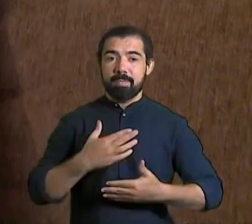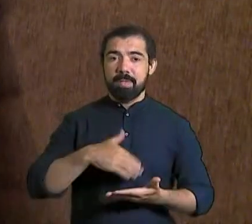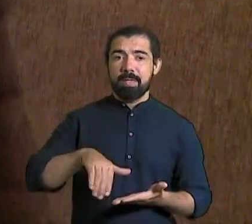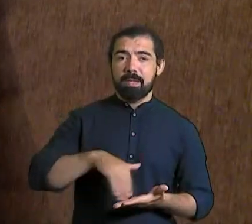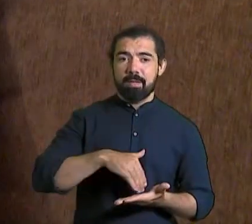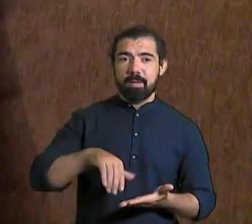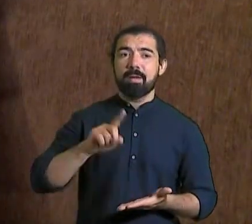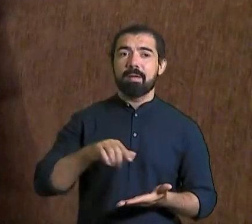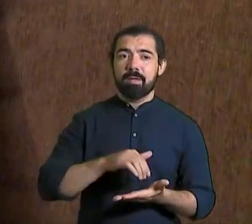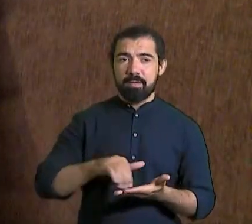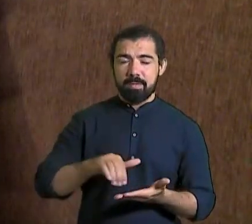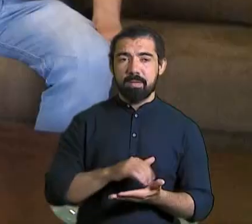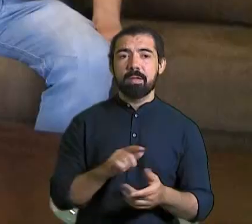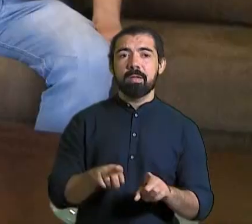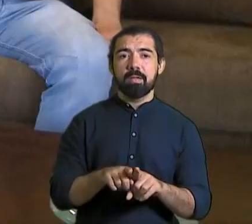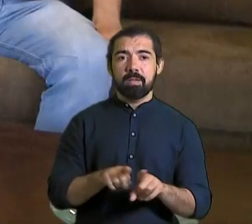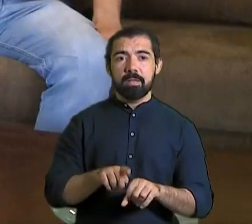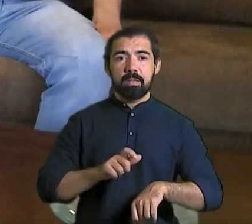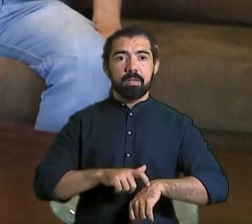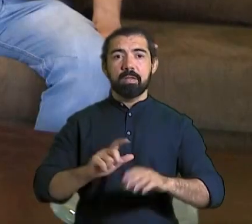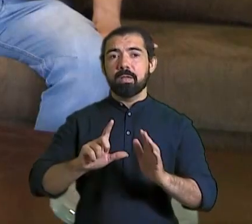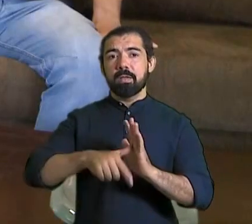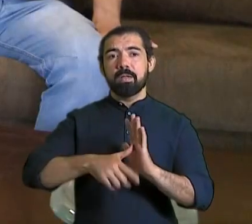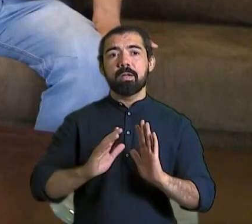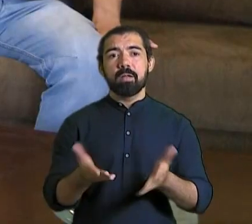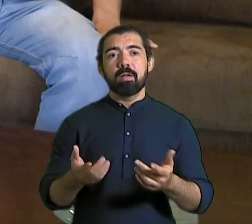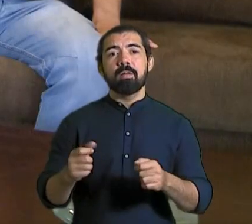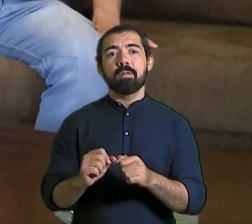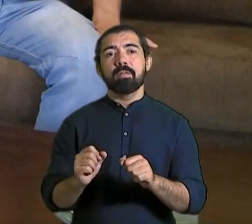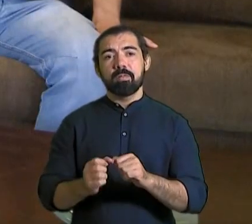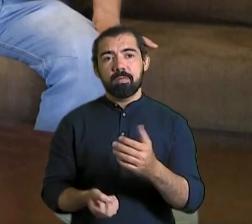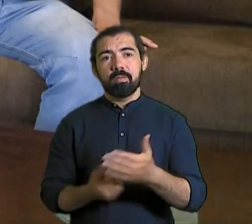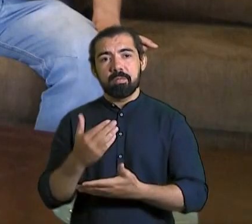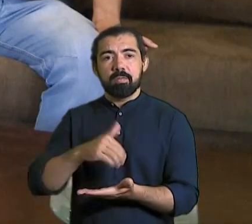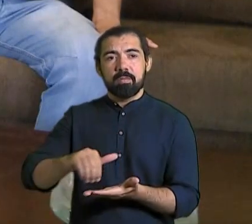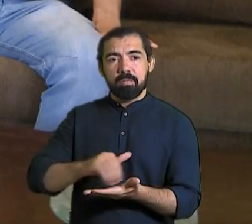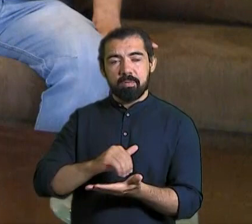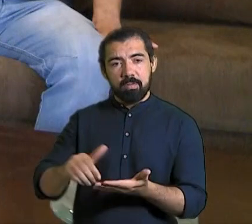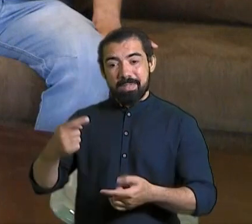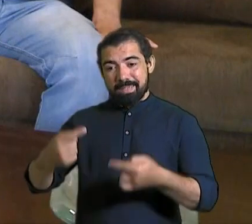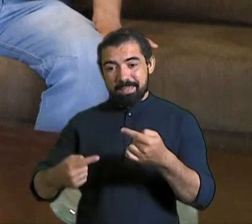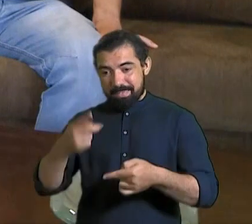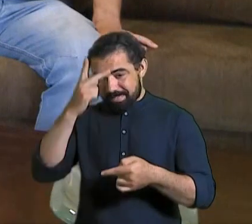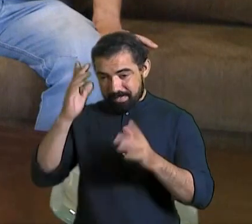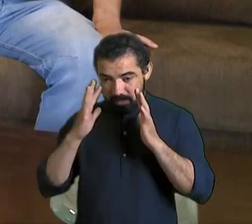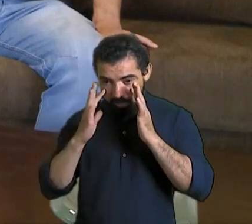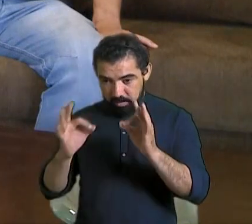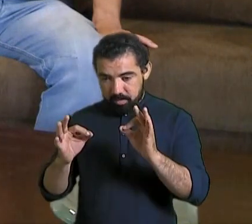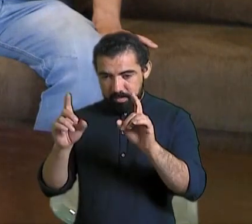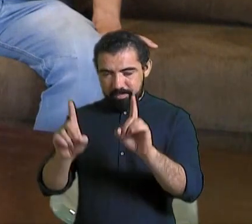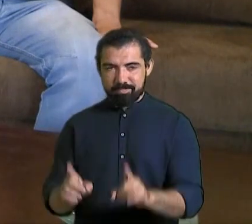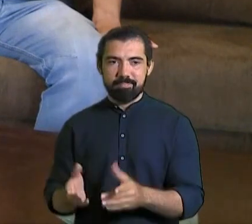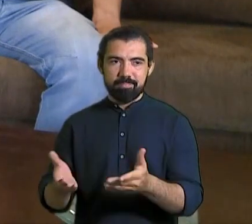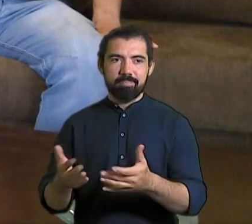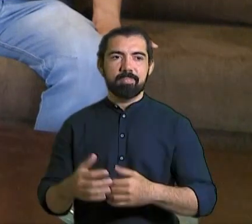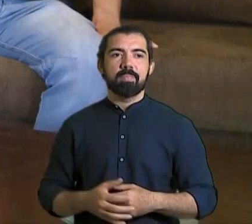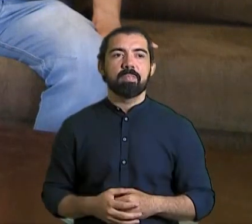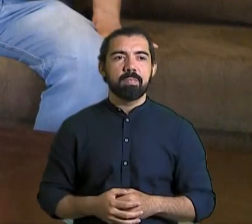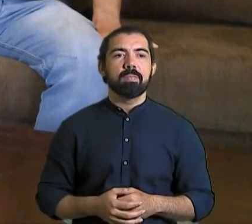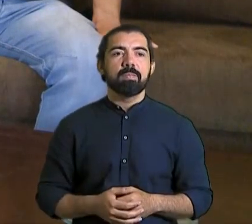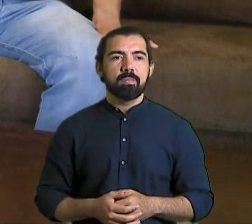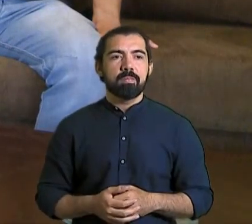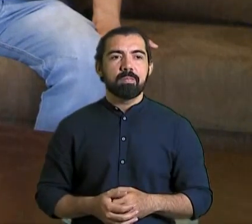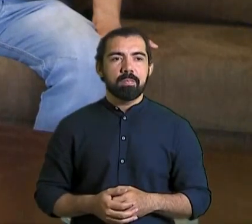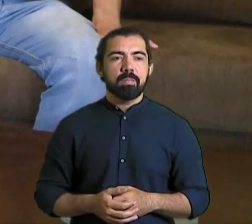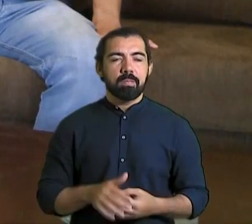faz necessário, né? Já está passando da hora de se criar uma secretaria para a pessoa com deficiência. Porque